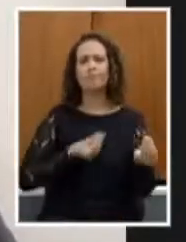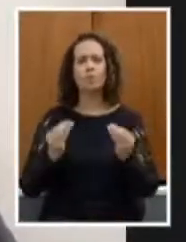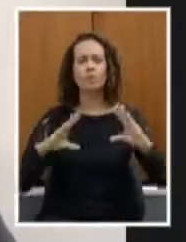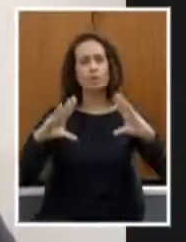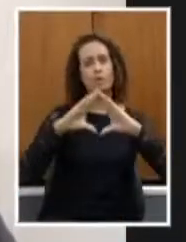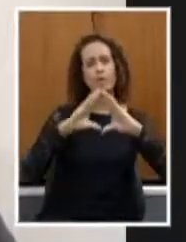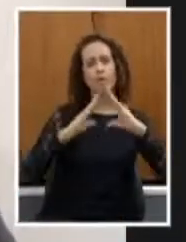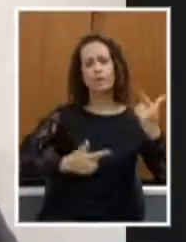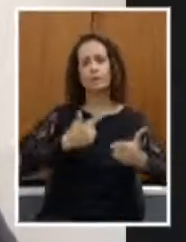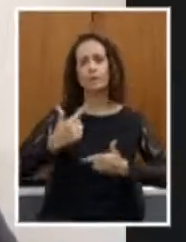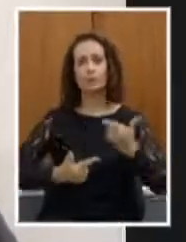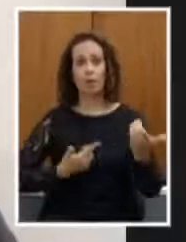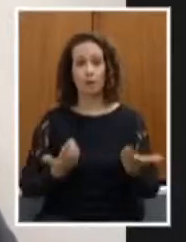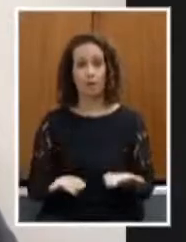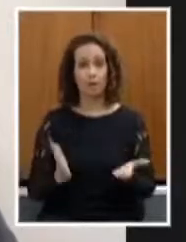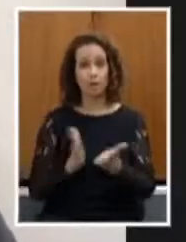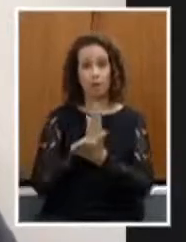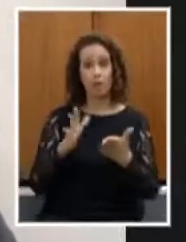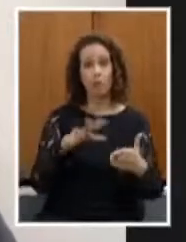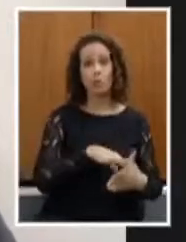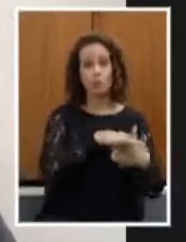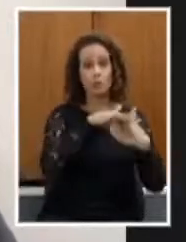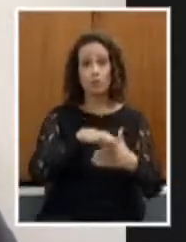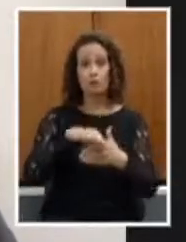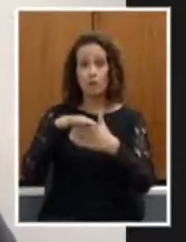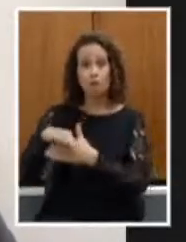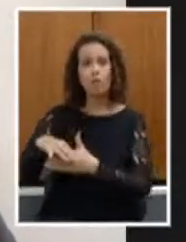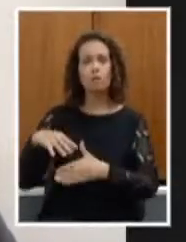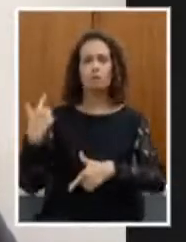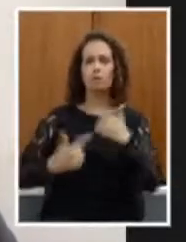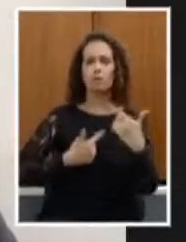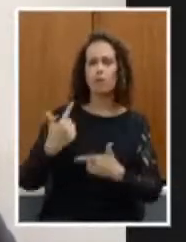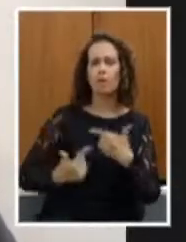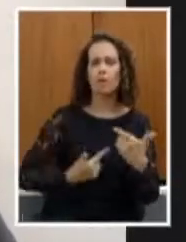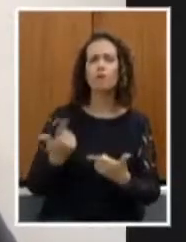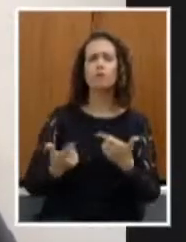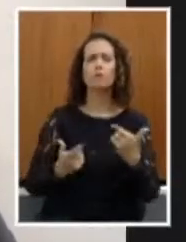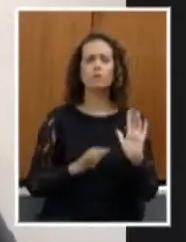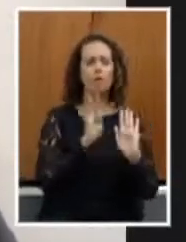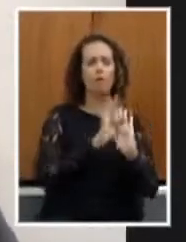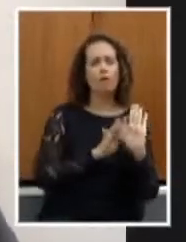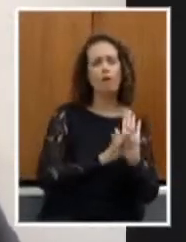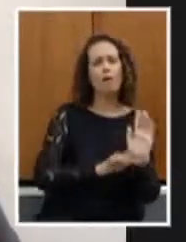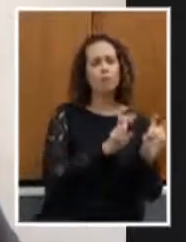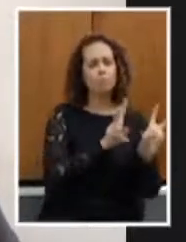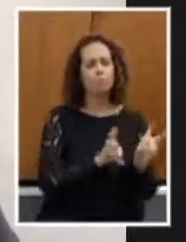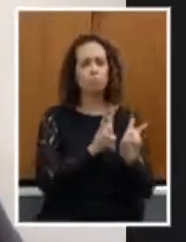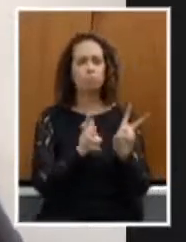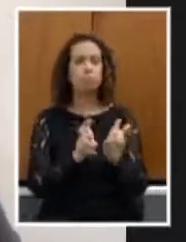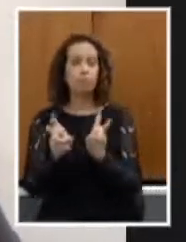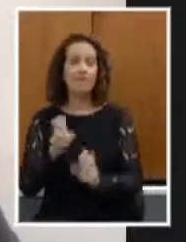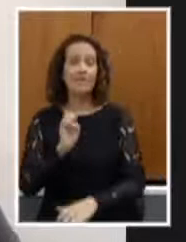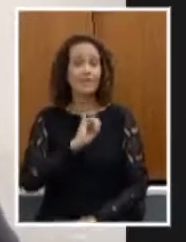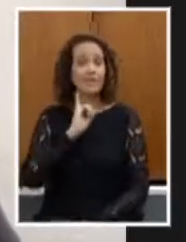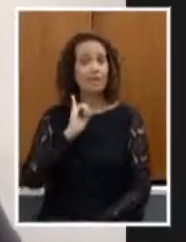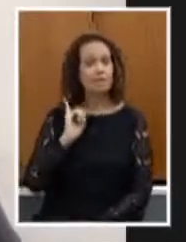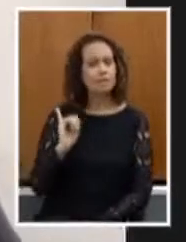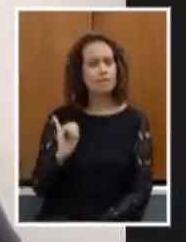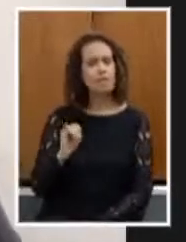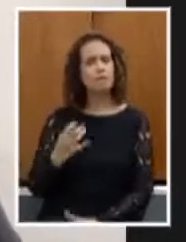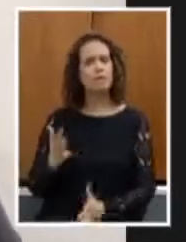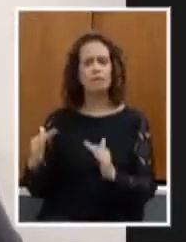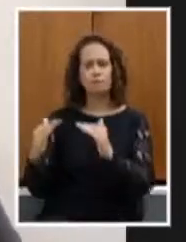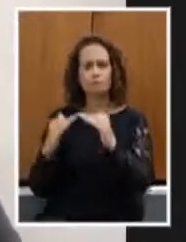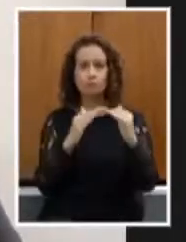Assembleia. Os líderes estão trabalhando sobre matérias que, se houver consenso,